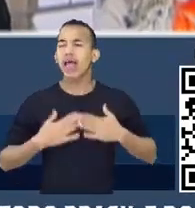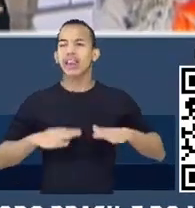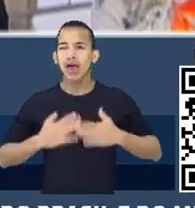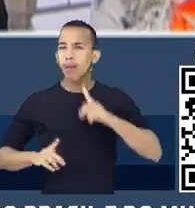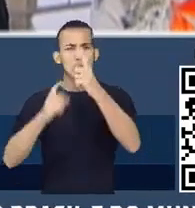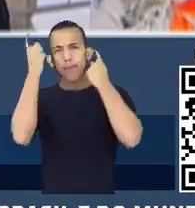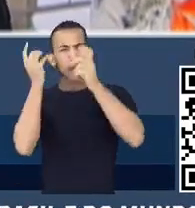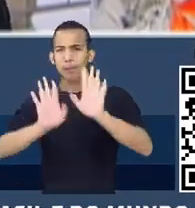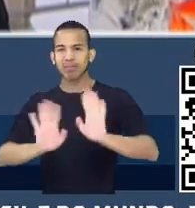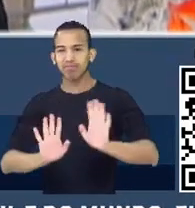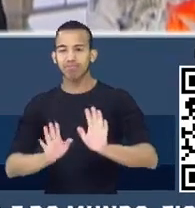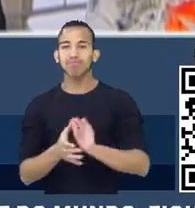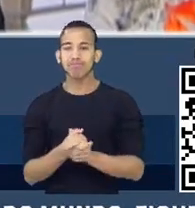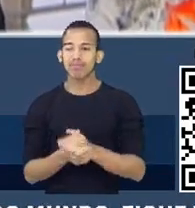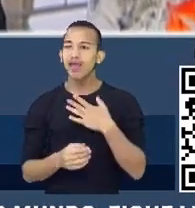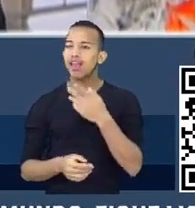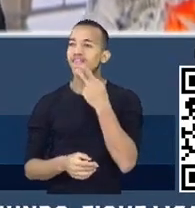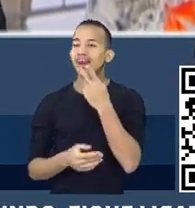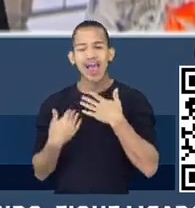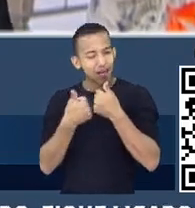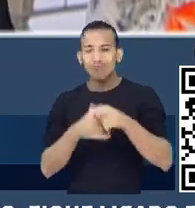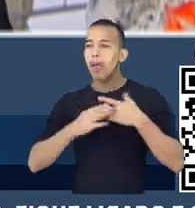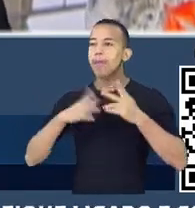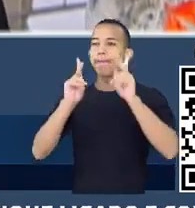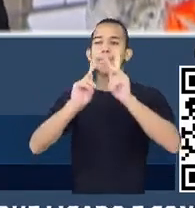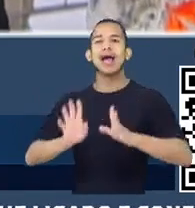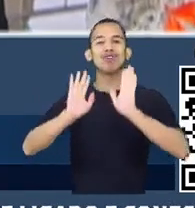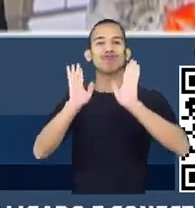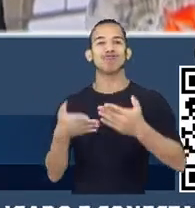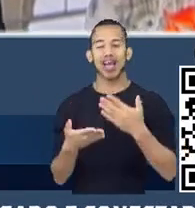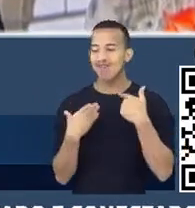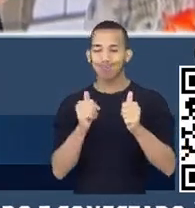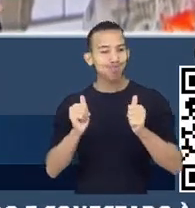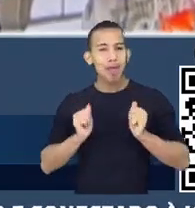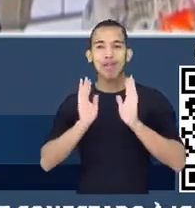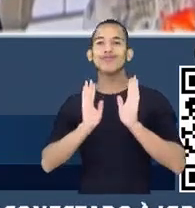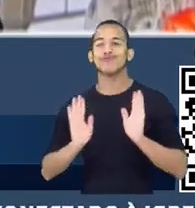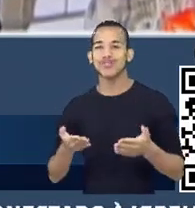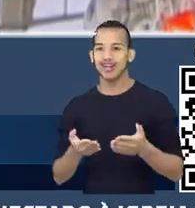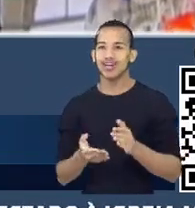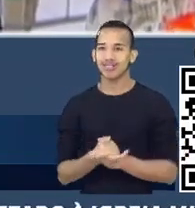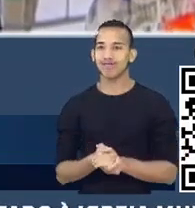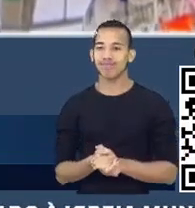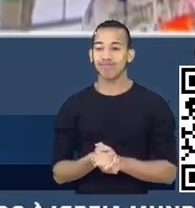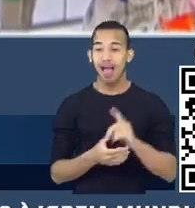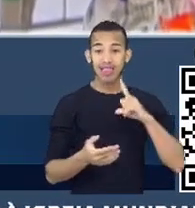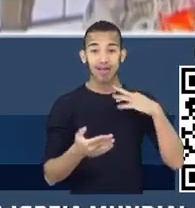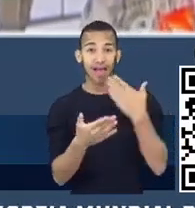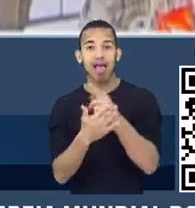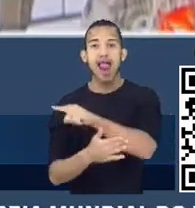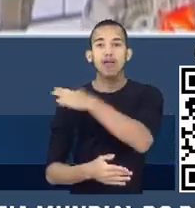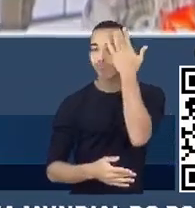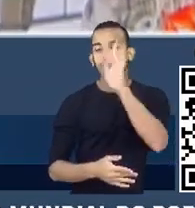se preocupe, não. Eu disse: oxe, eu estou em paz, eu estou na minha. Aí, até aí, ela não sabia